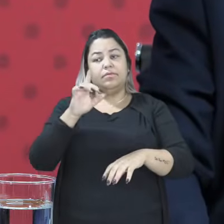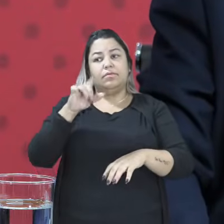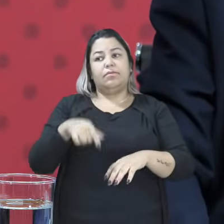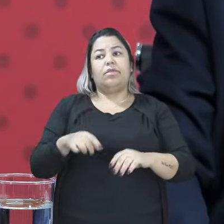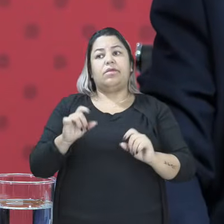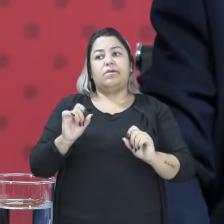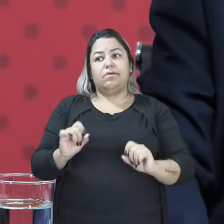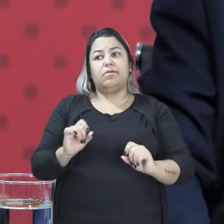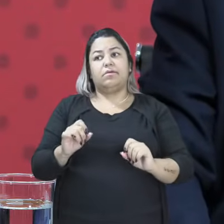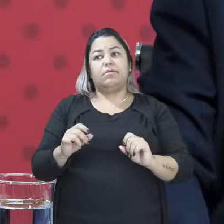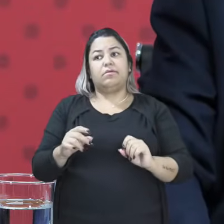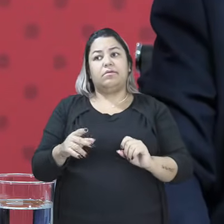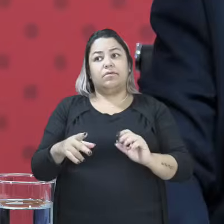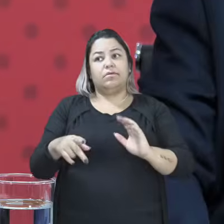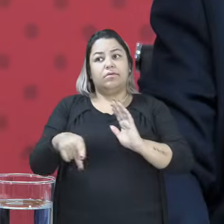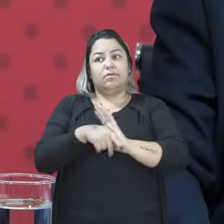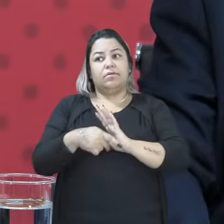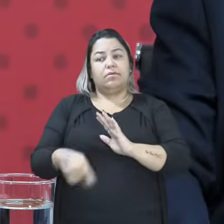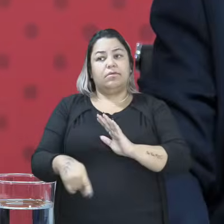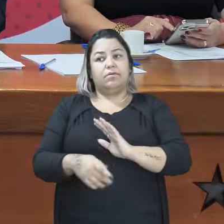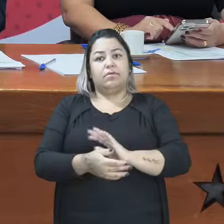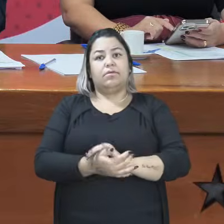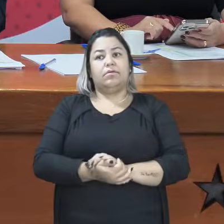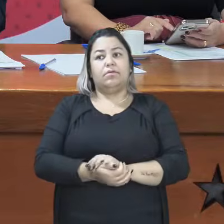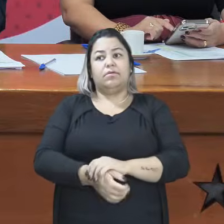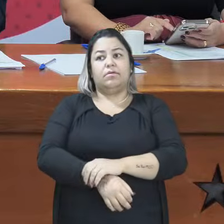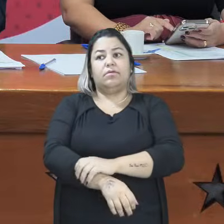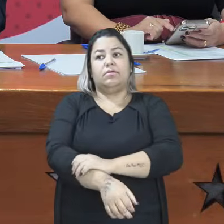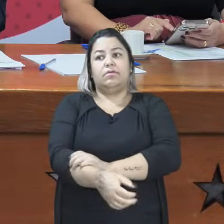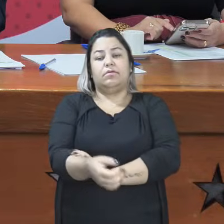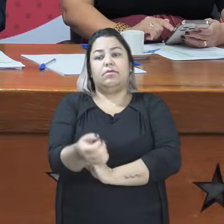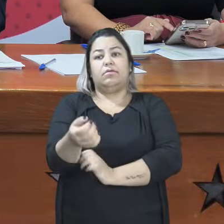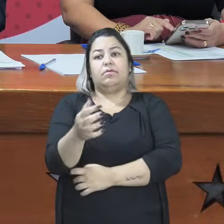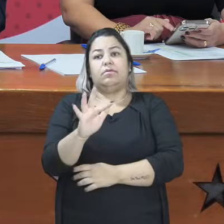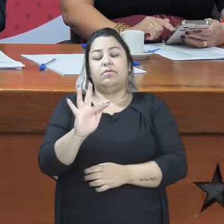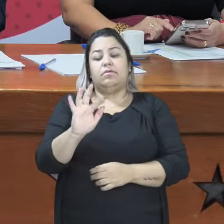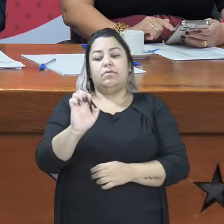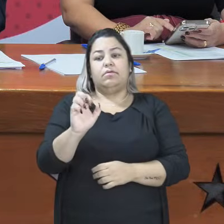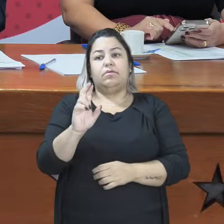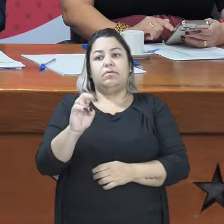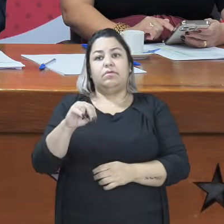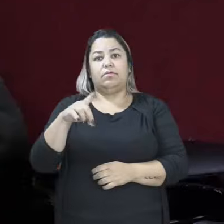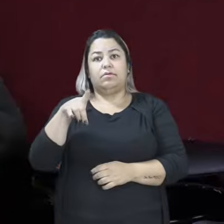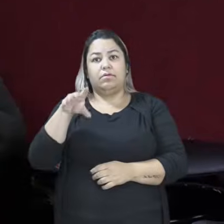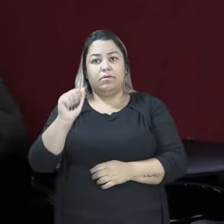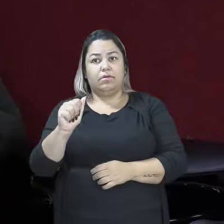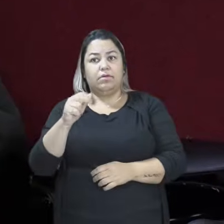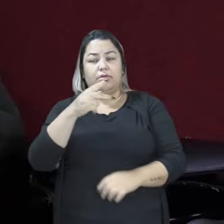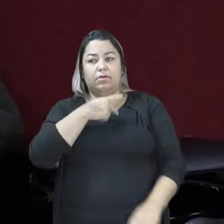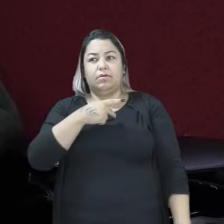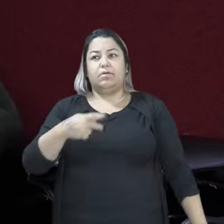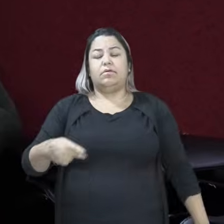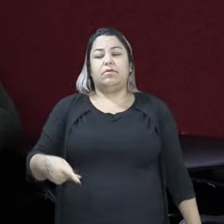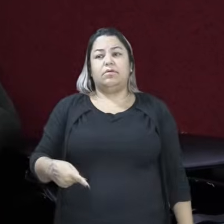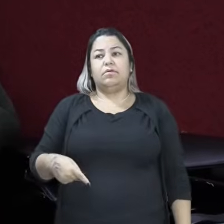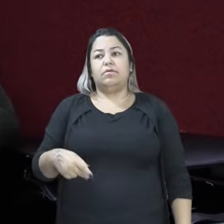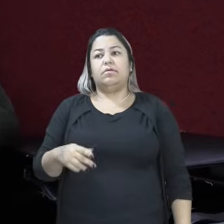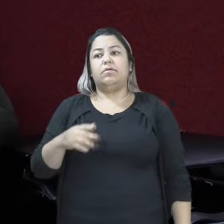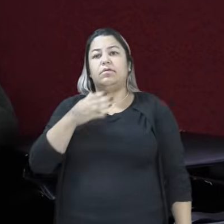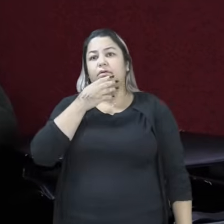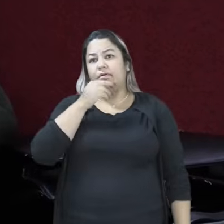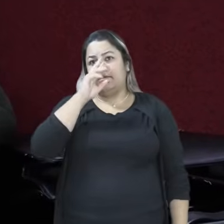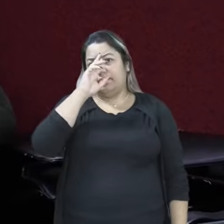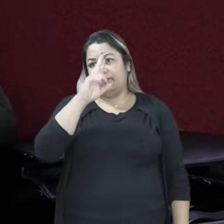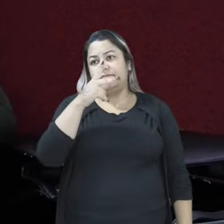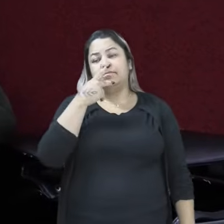momento propício para isso. Fernanda Trisotto, da Eurásia. Presidente, eu queria saber, o senhor comentou ali que a